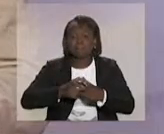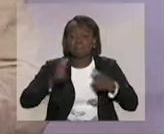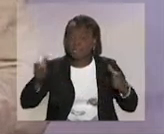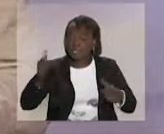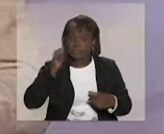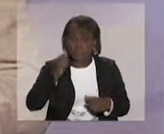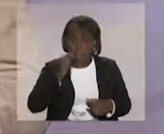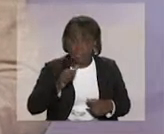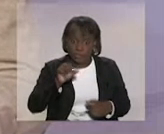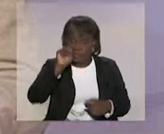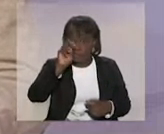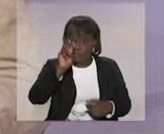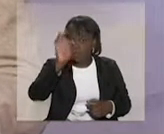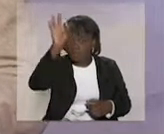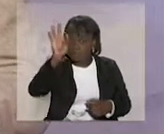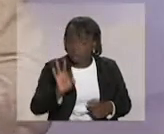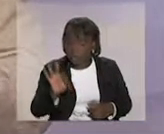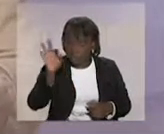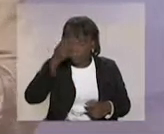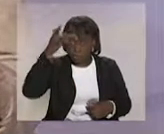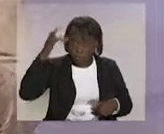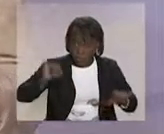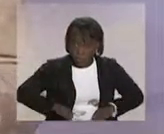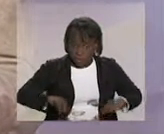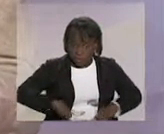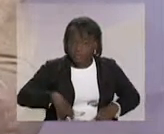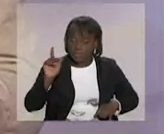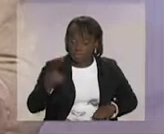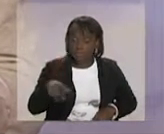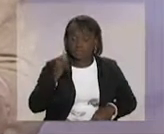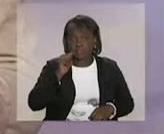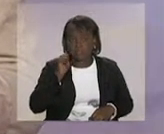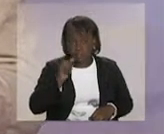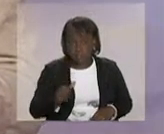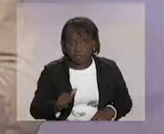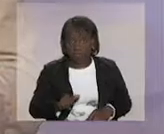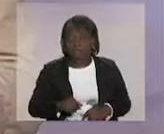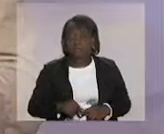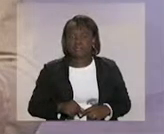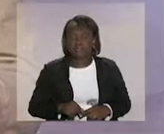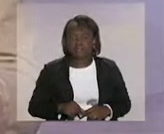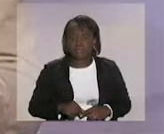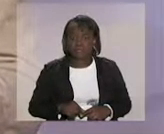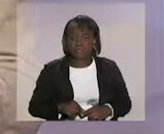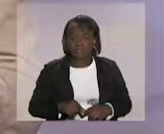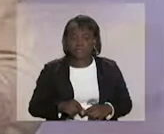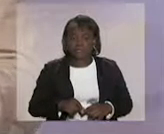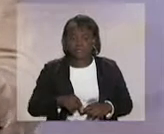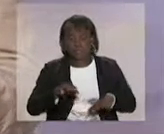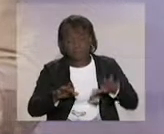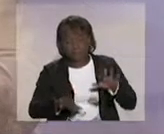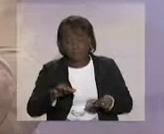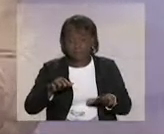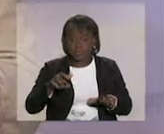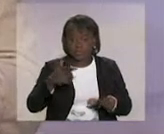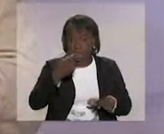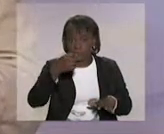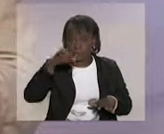que exclusivamente feminina. 85% das vítimas registradas são mulheres,